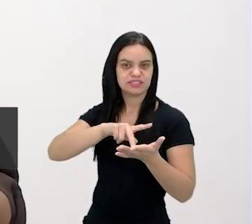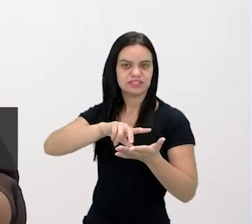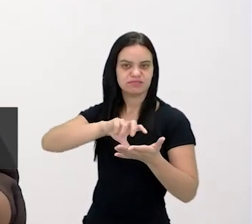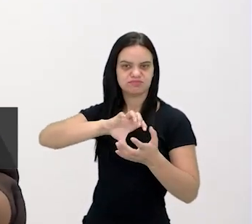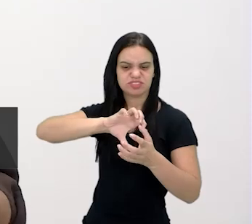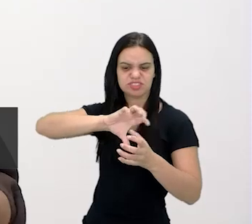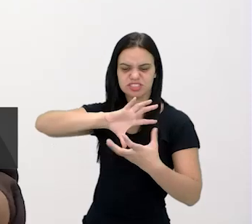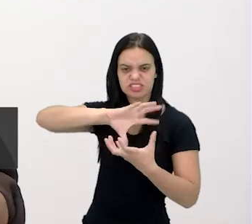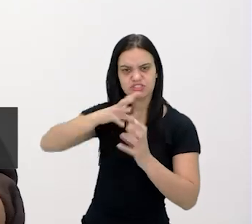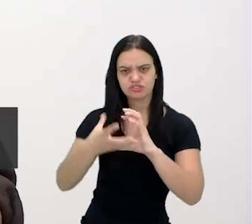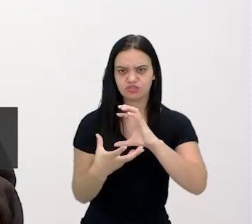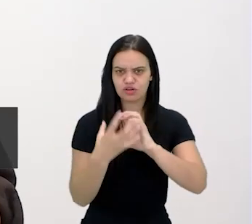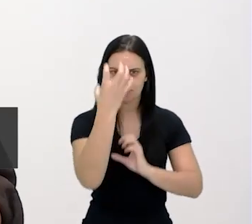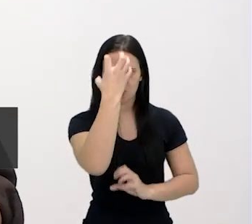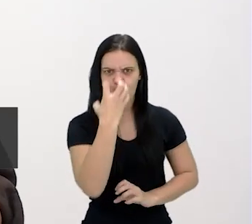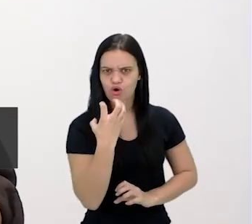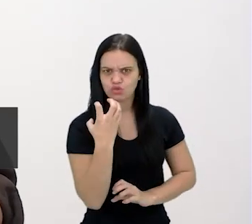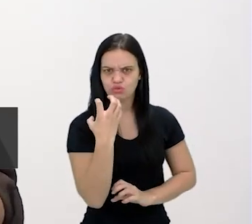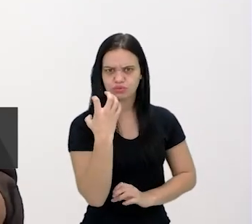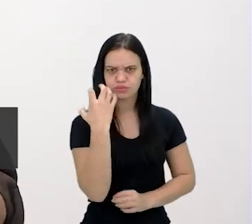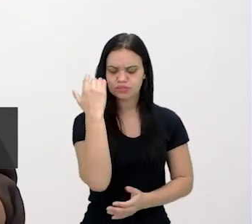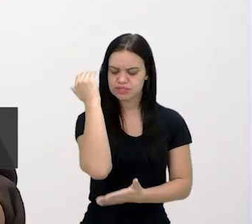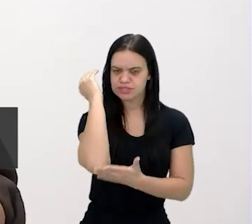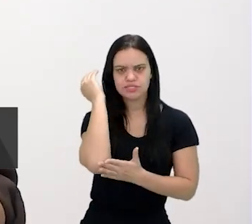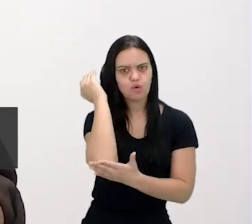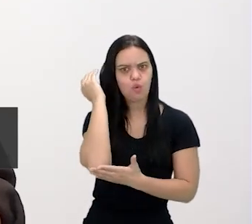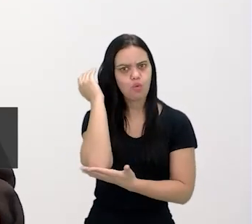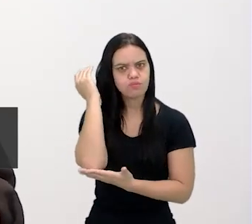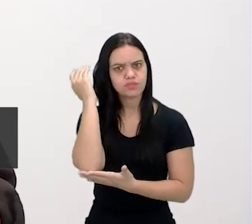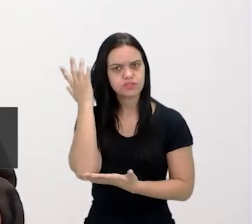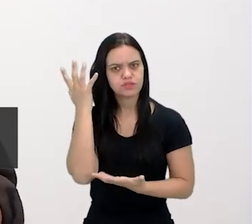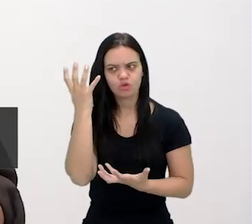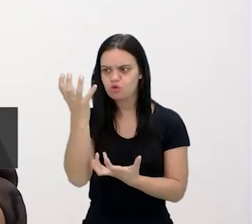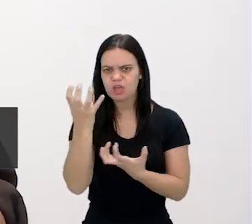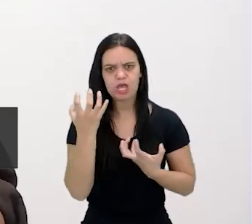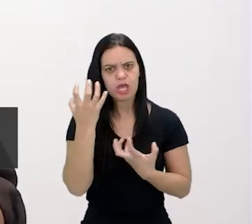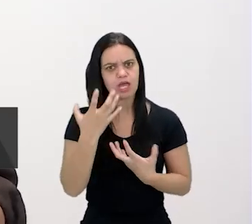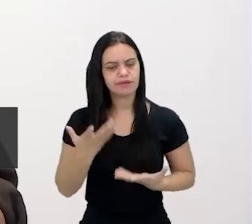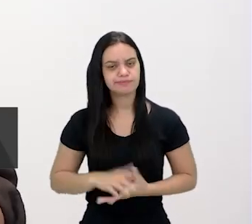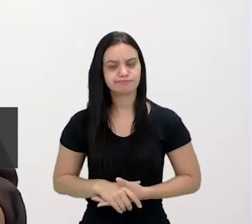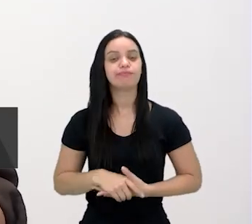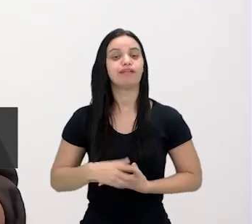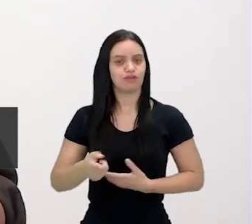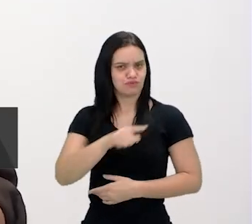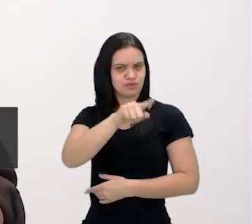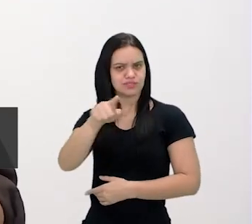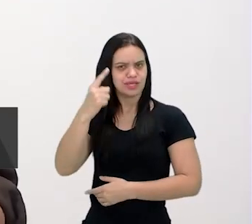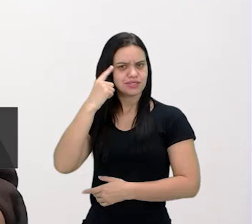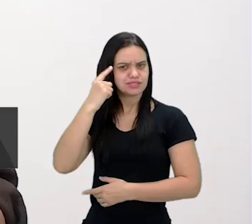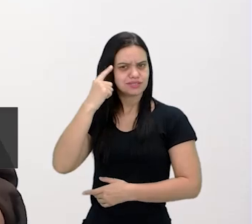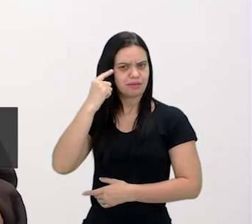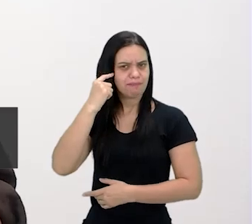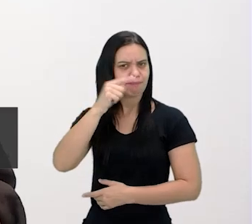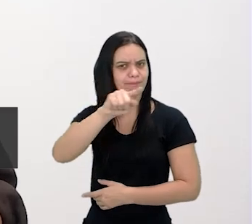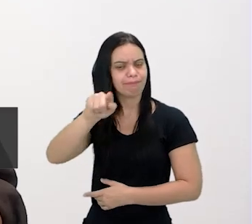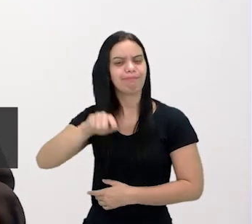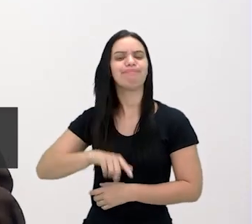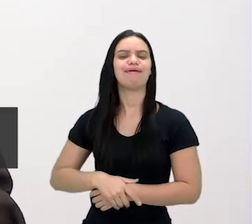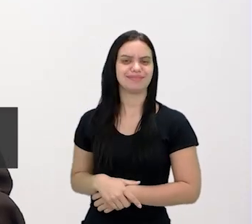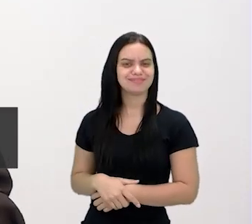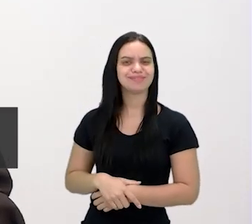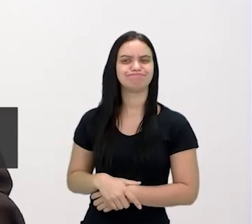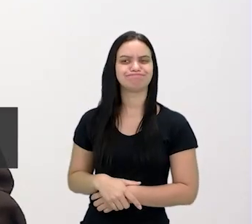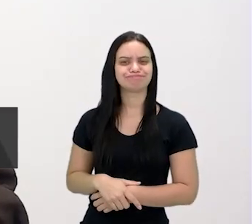um ciúmes, uma possessividade, um querer. Então eu deixo essa indagação para vocês, para que vocês pensem, levando